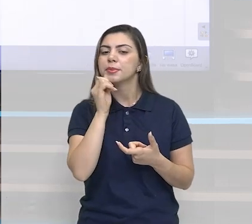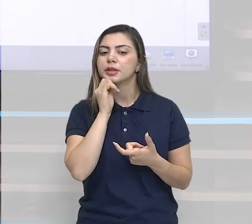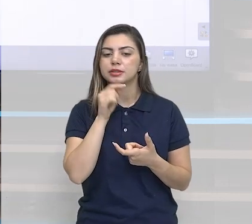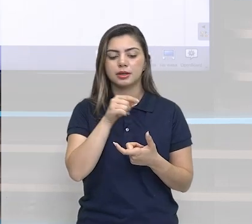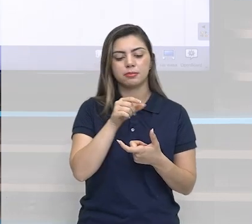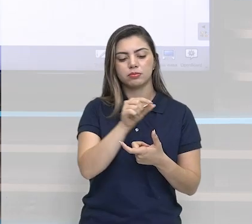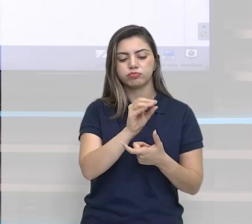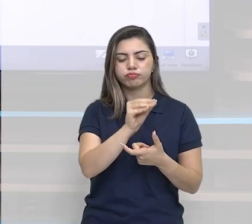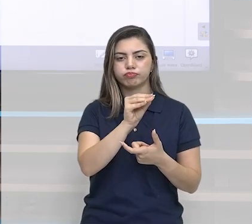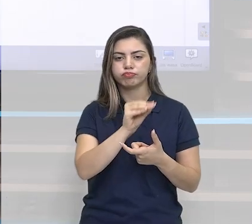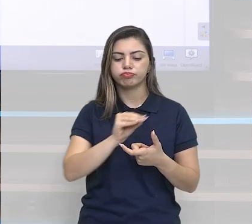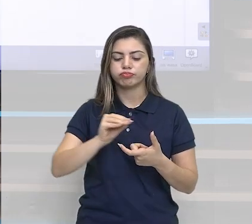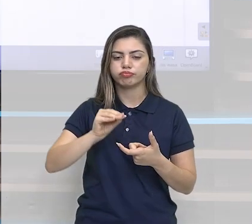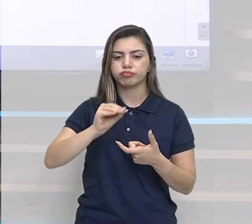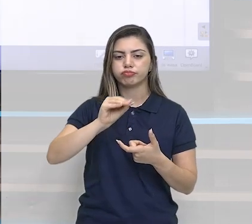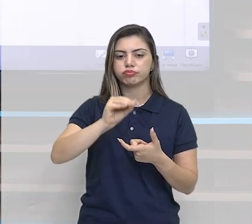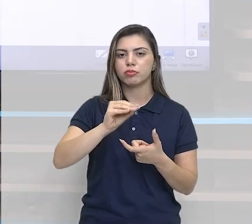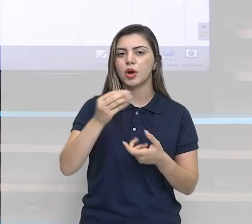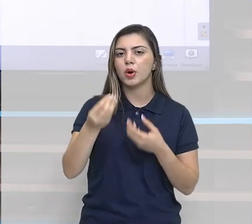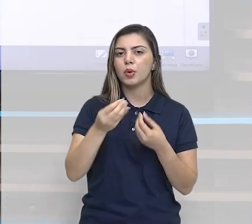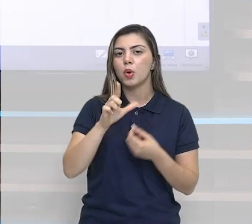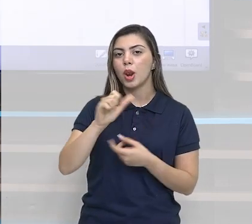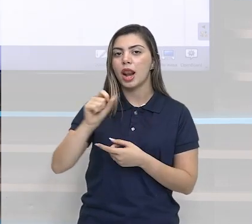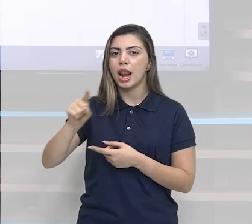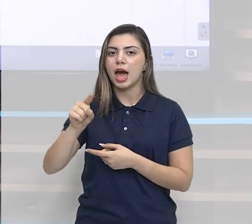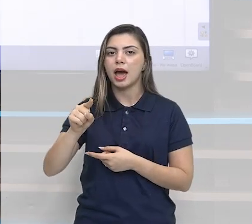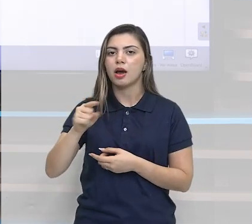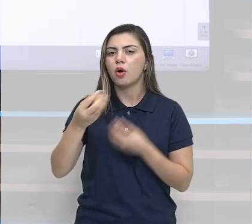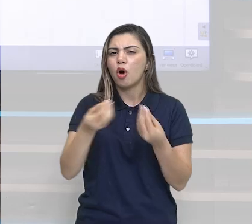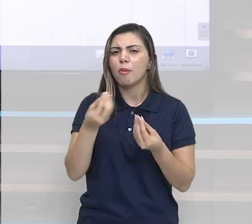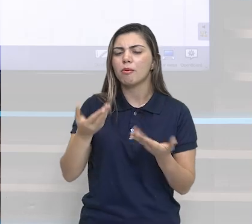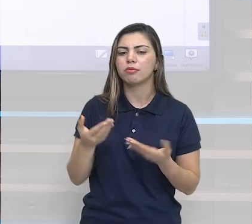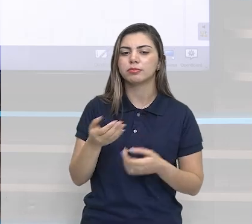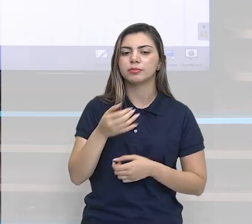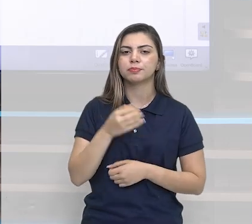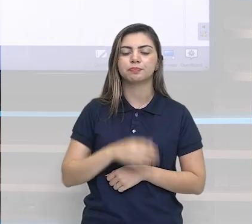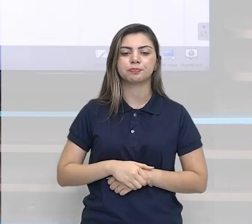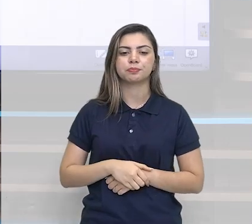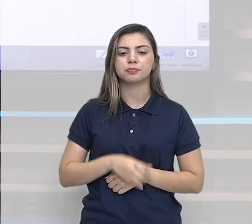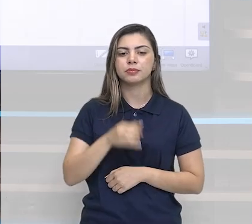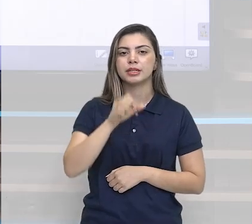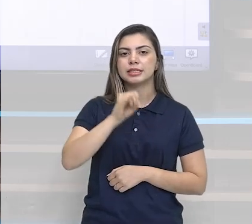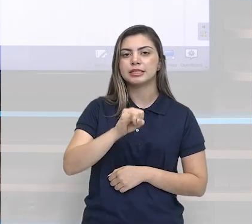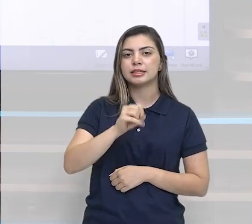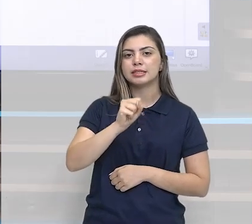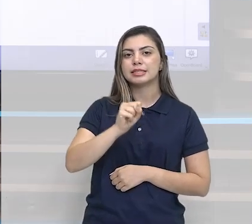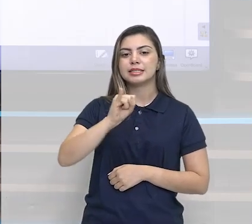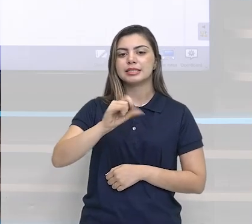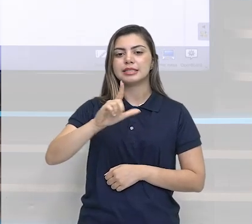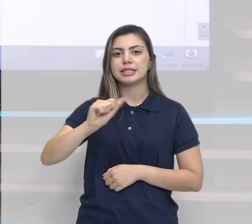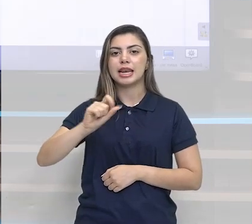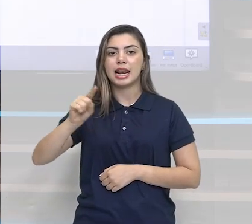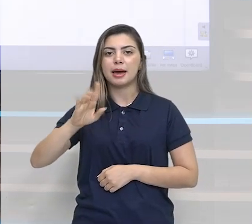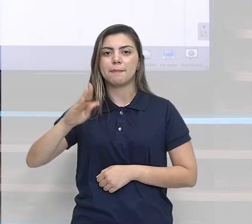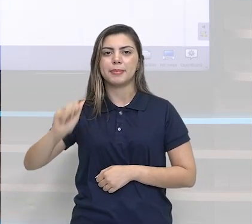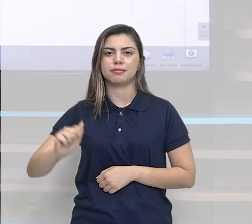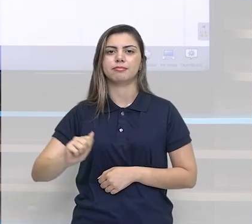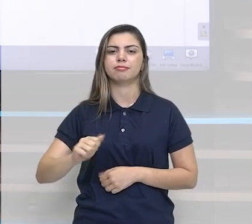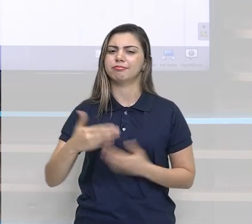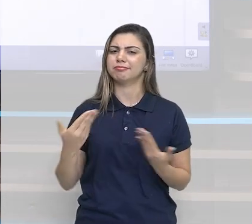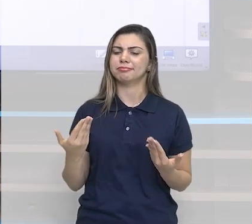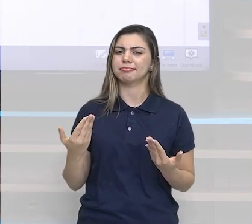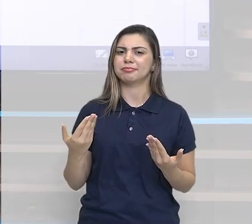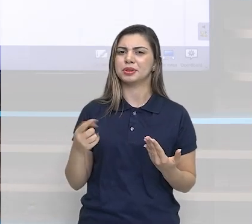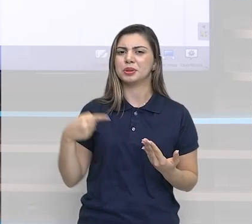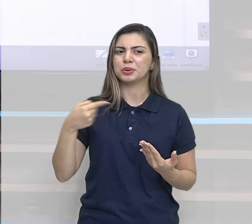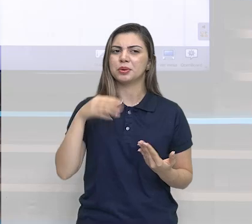sílaba tônica para esta sílaba aqui, lá, como é que fica a pronúncia? Fica assim, ó, silaba. Será